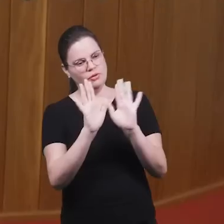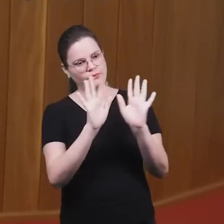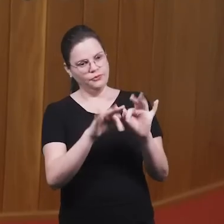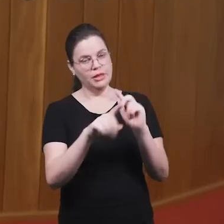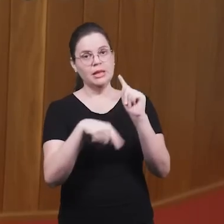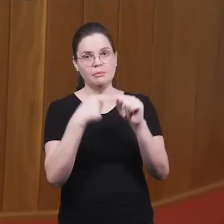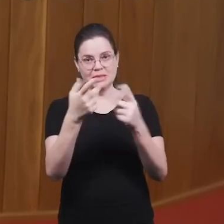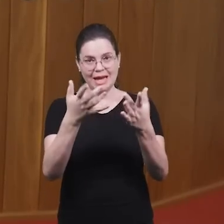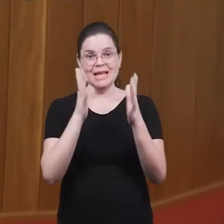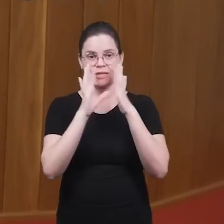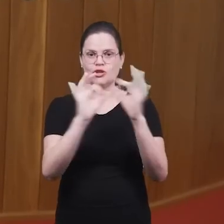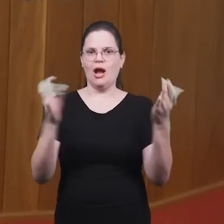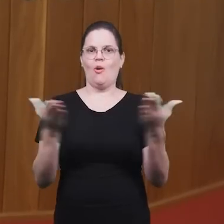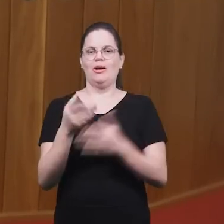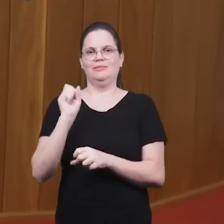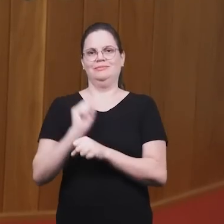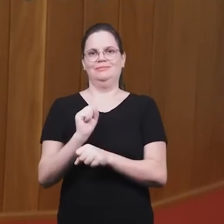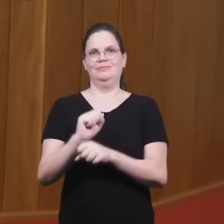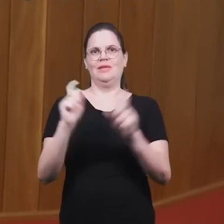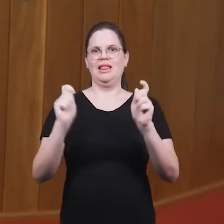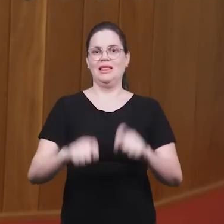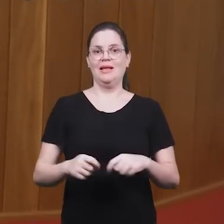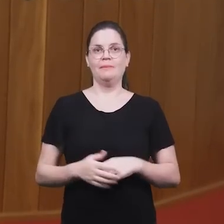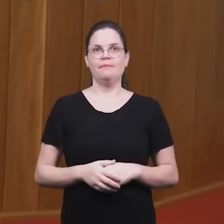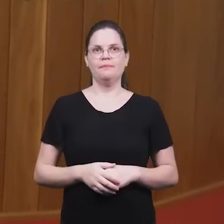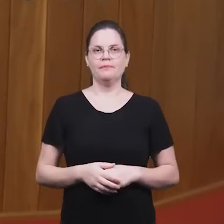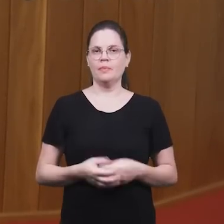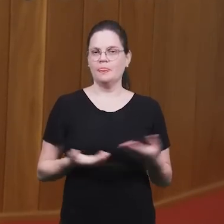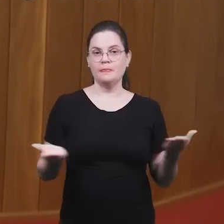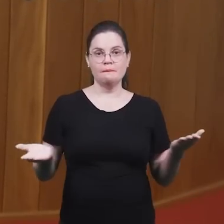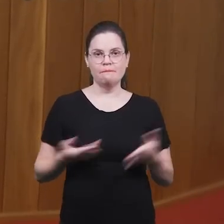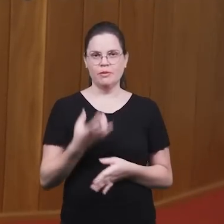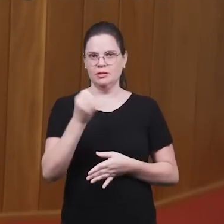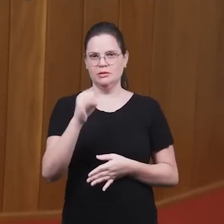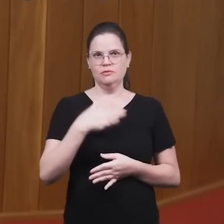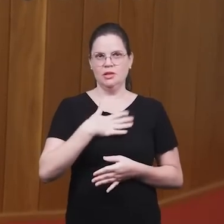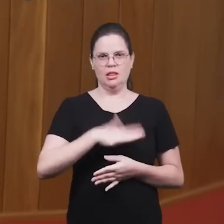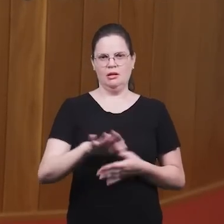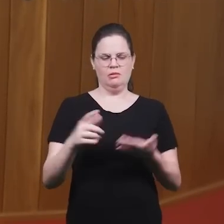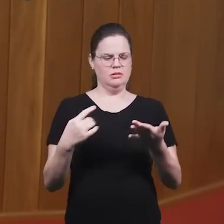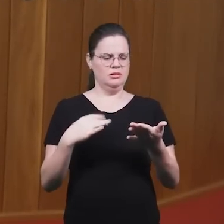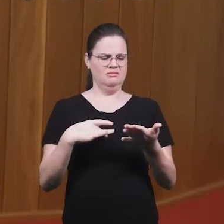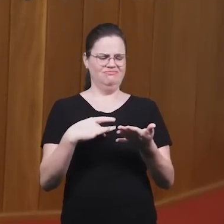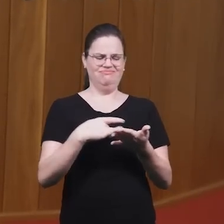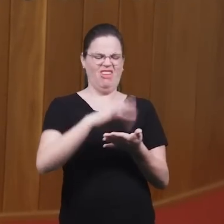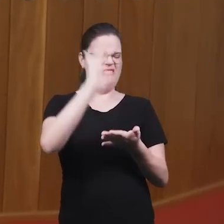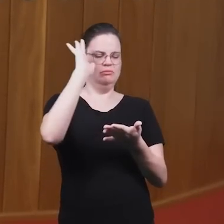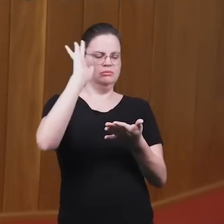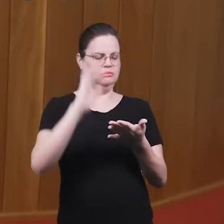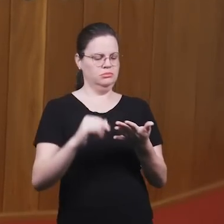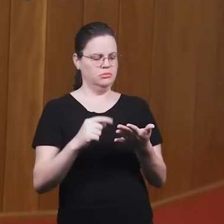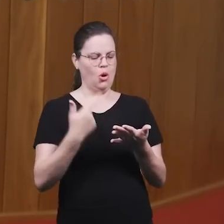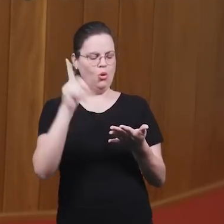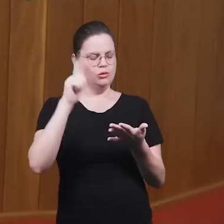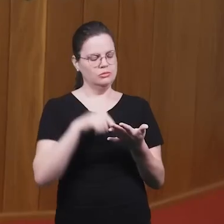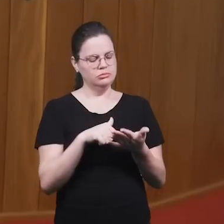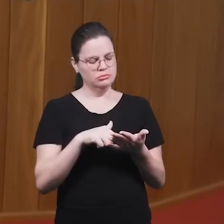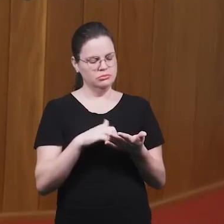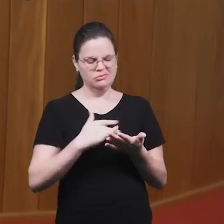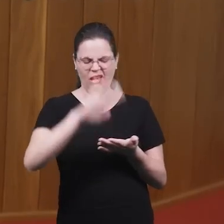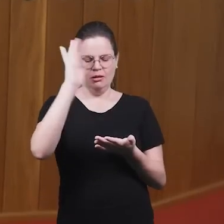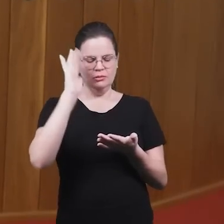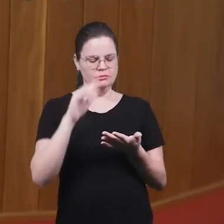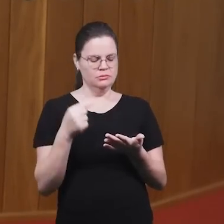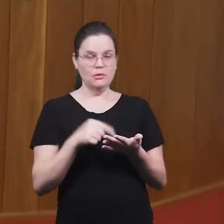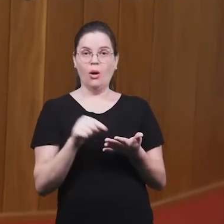chegar aquele momento. E hoje, se você não está gostando, você já muda, já coloca outro.